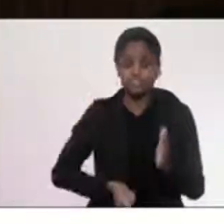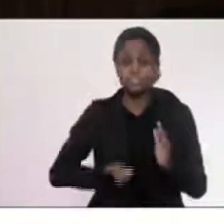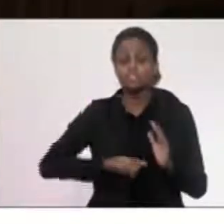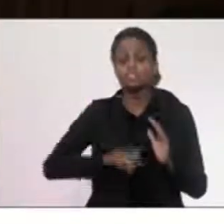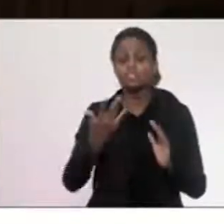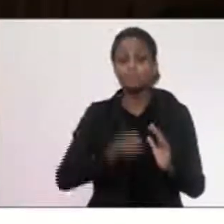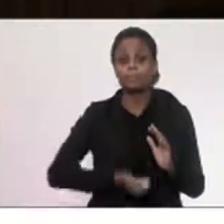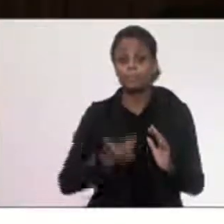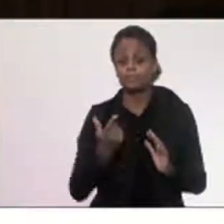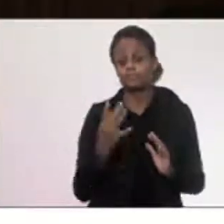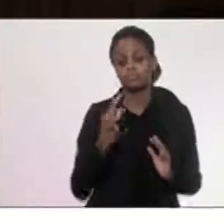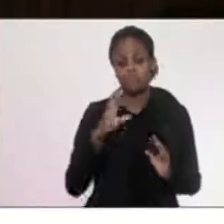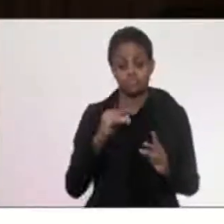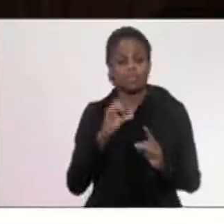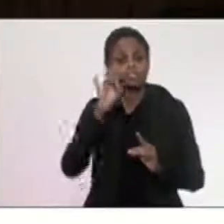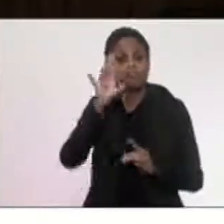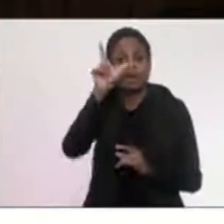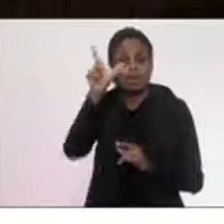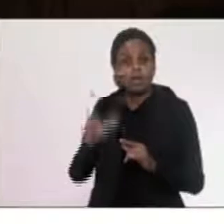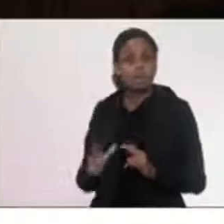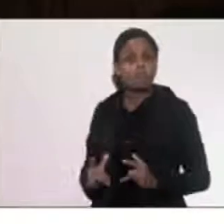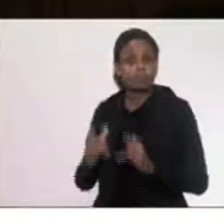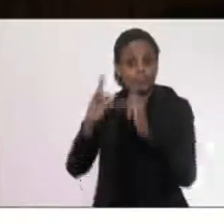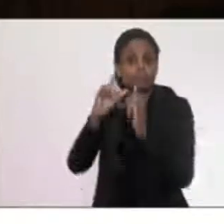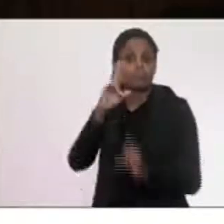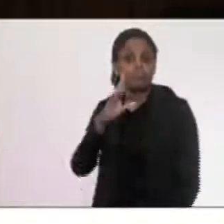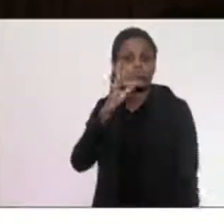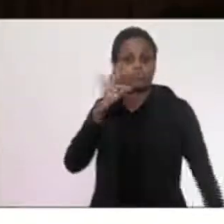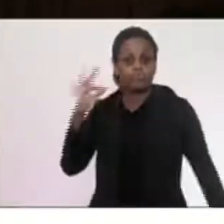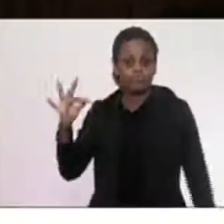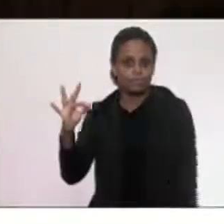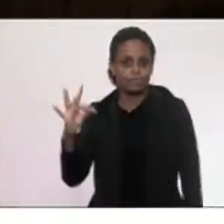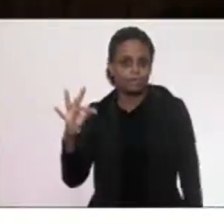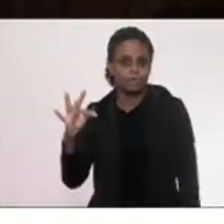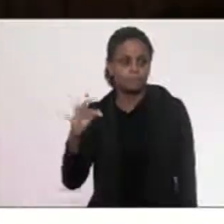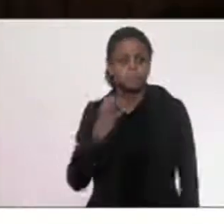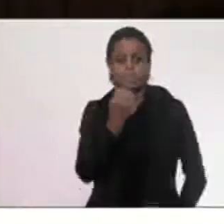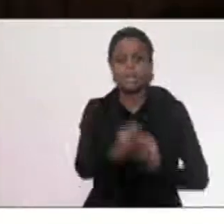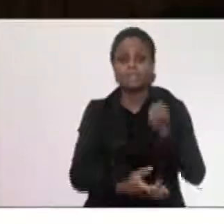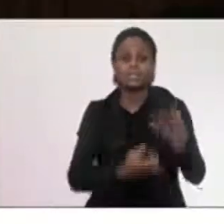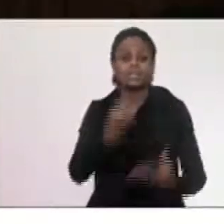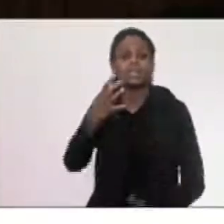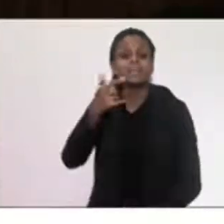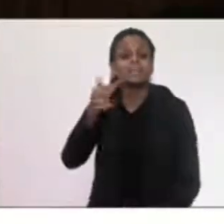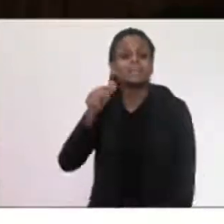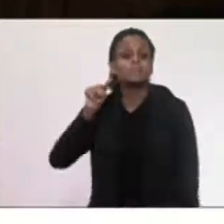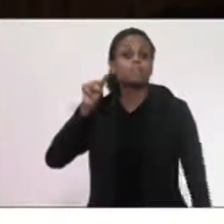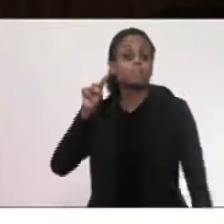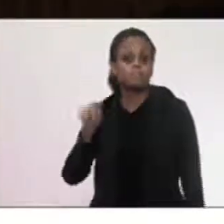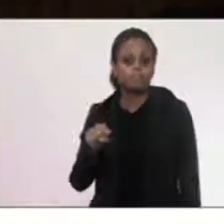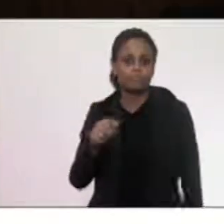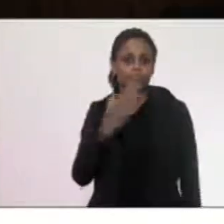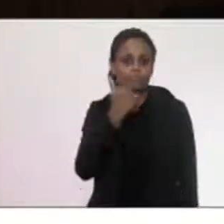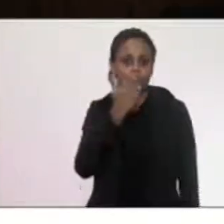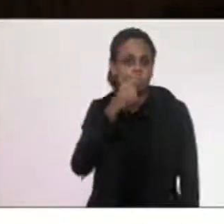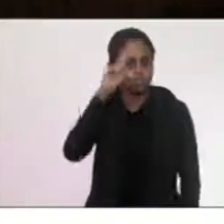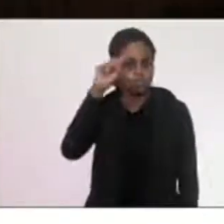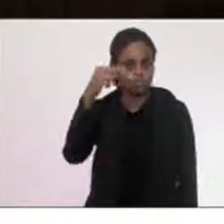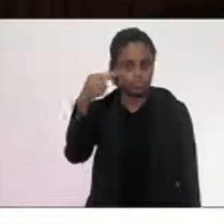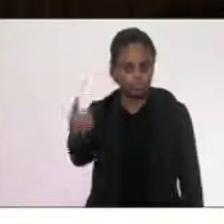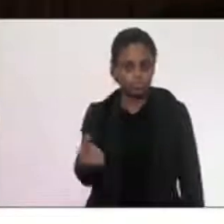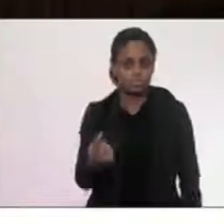UF, deputados, entrega 7 mil refeições por dia. Nossos